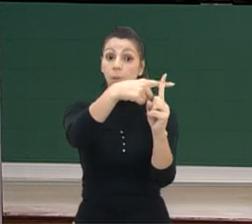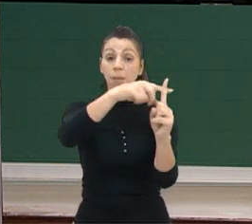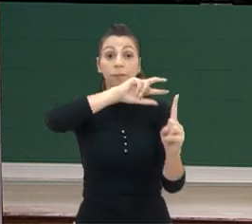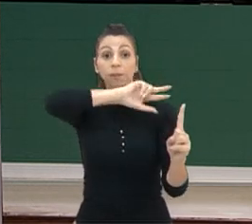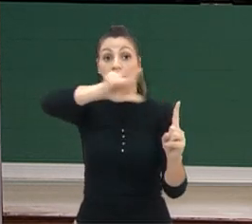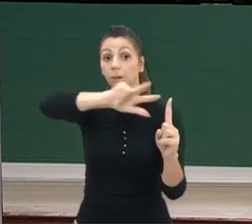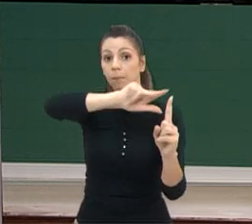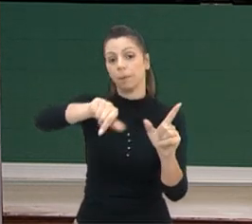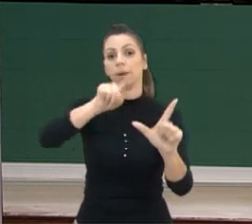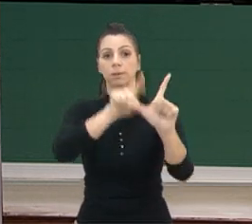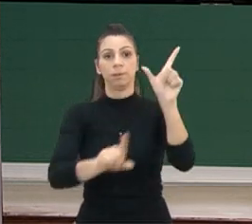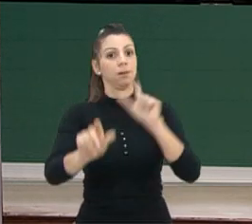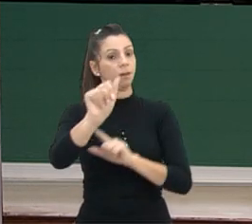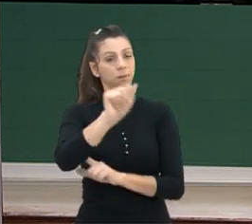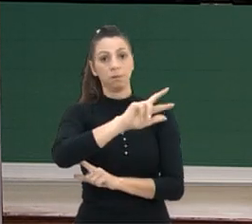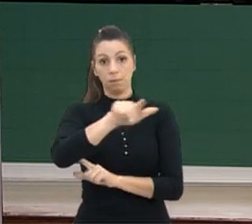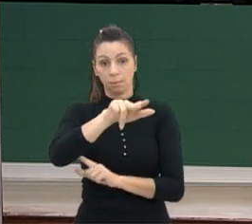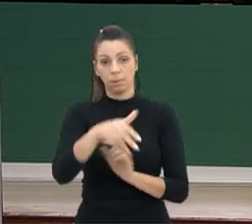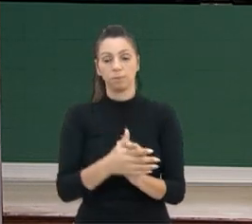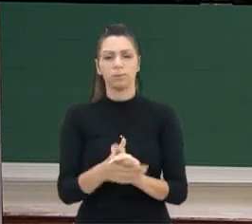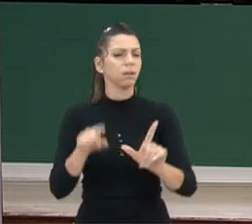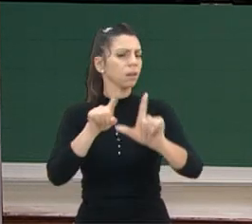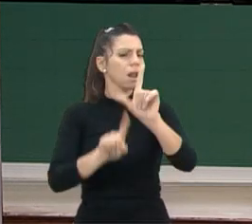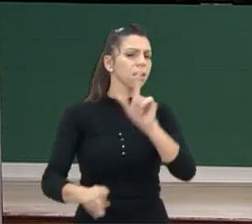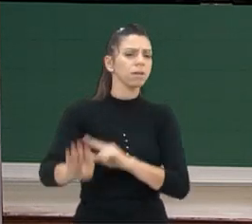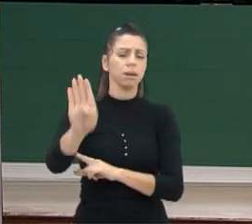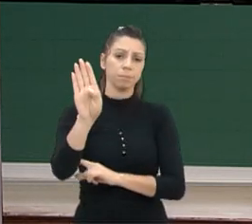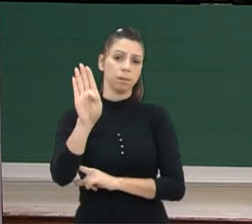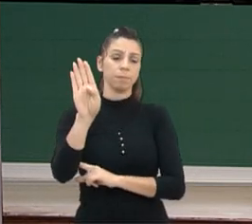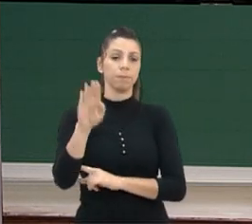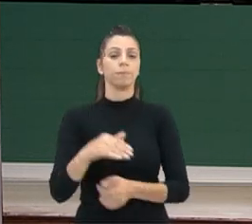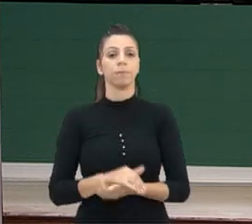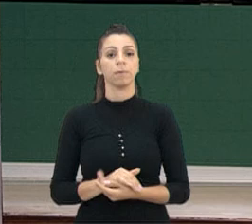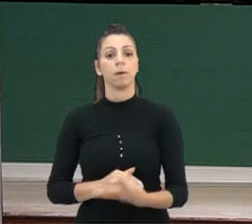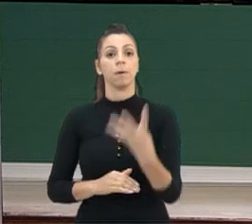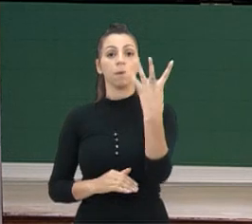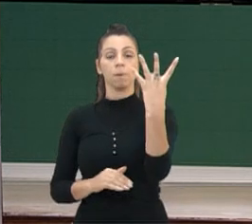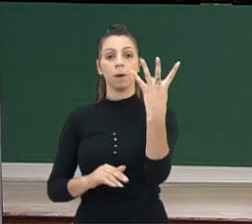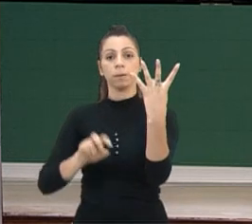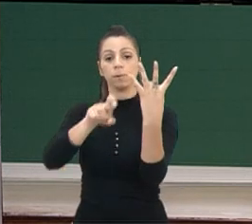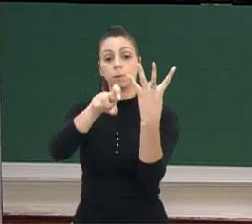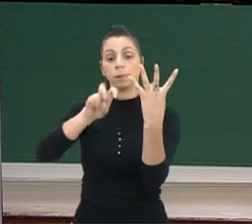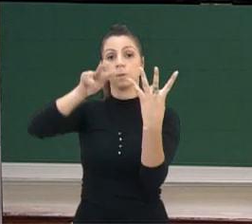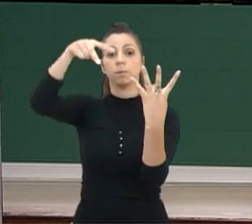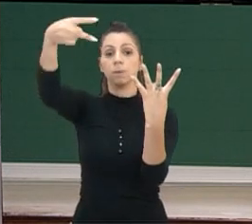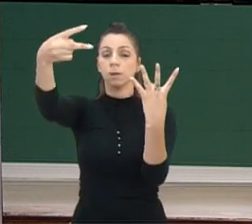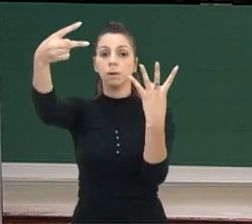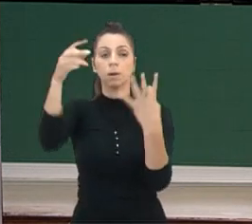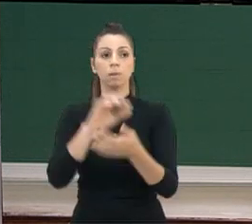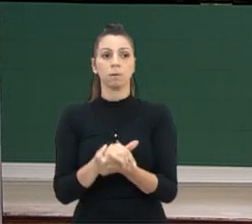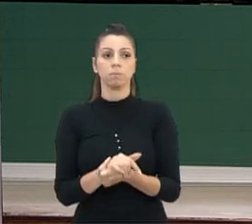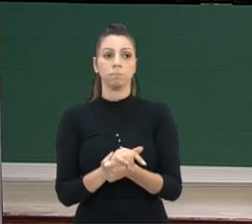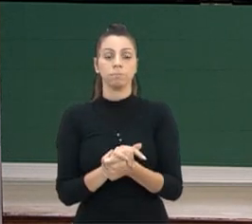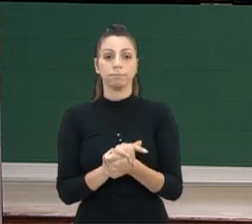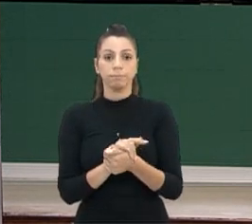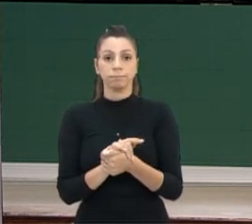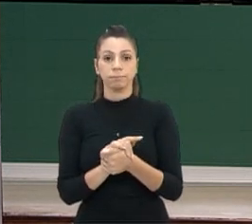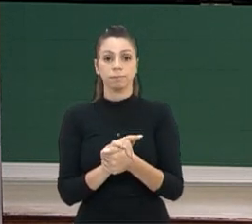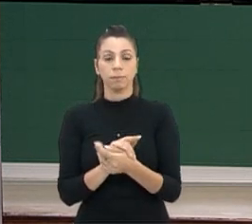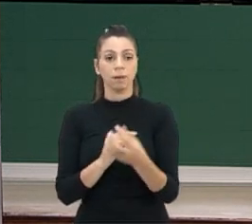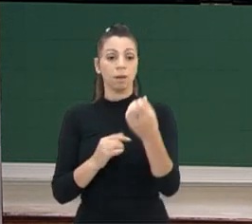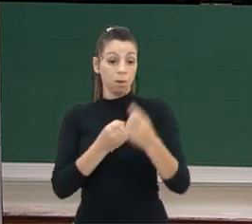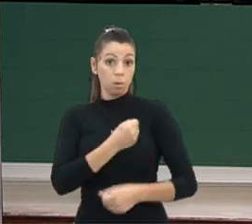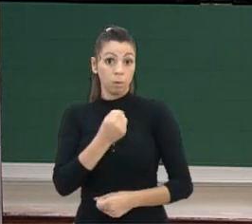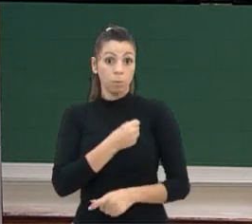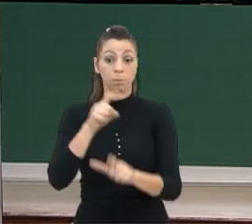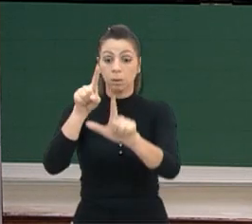é monômio, a letra A não é monômio. E a letra B? 4x ao quadrado. Não tem o sinal de vezes, porque quando eu tenho o número e